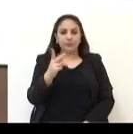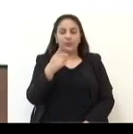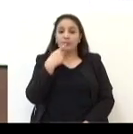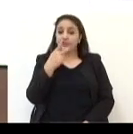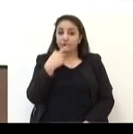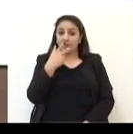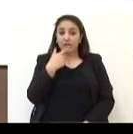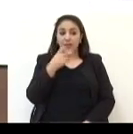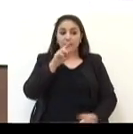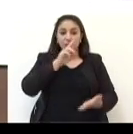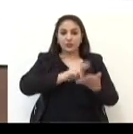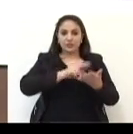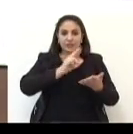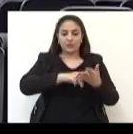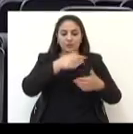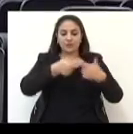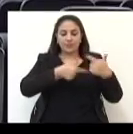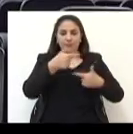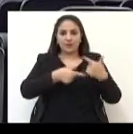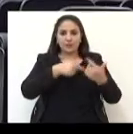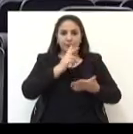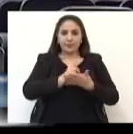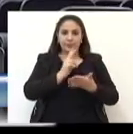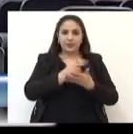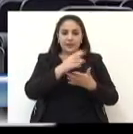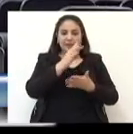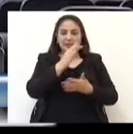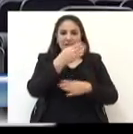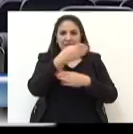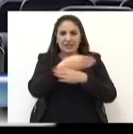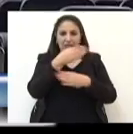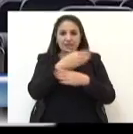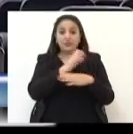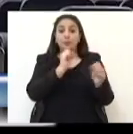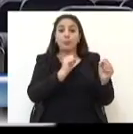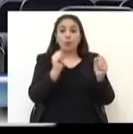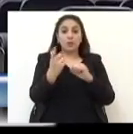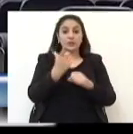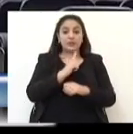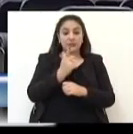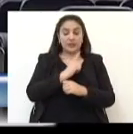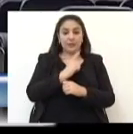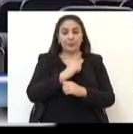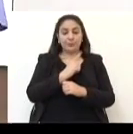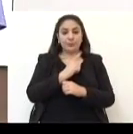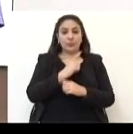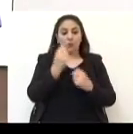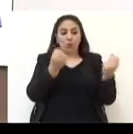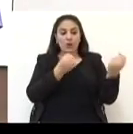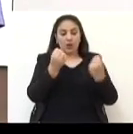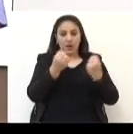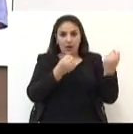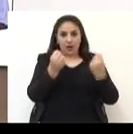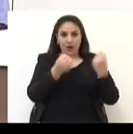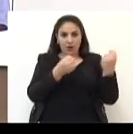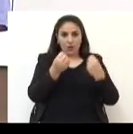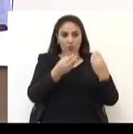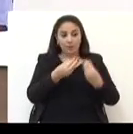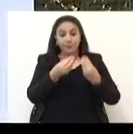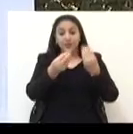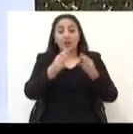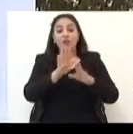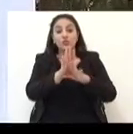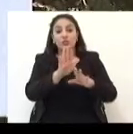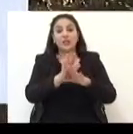com a regularização do serviço, o permissionário de táxi poderá conceder seu automóvel em regime de